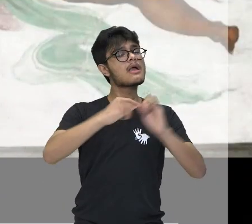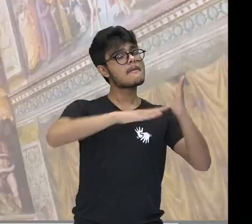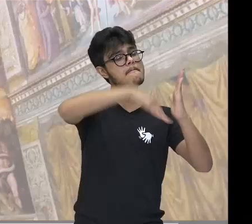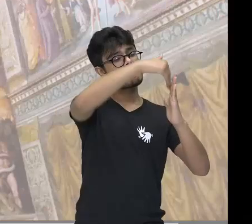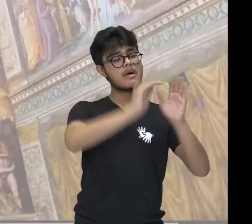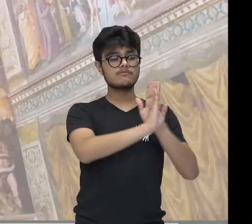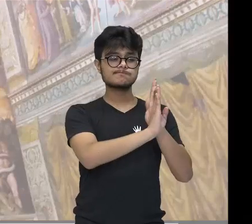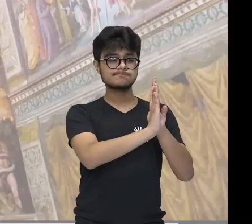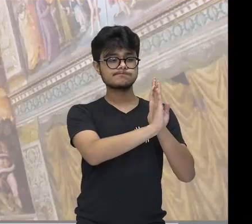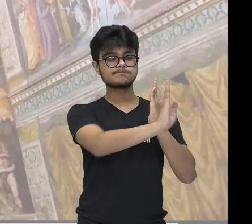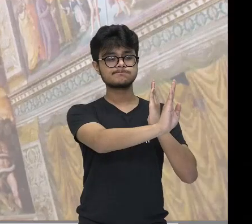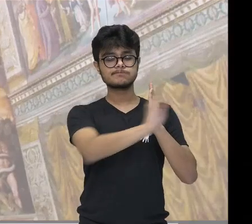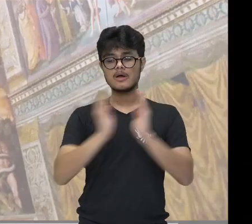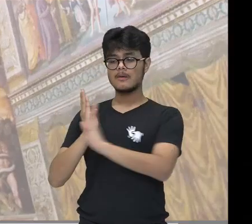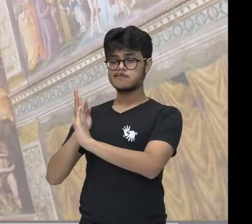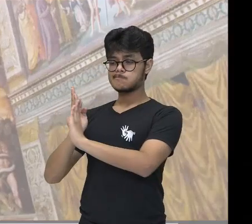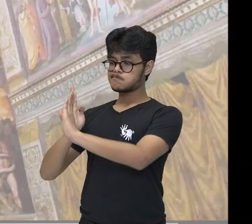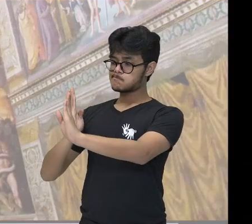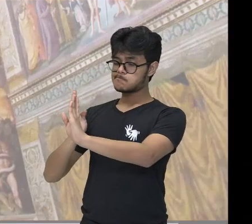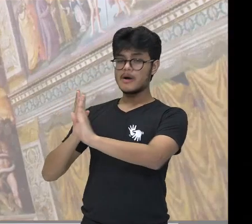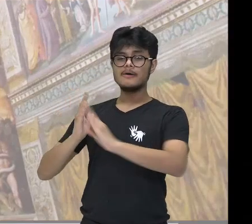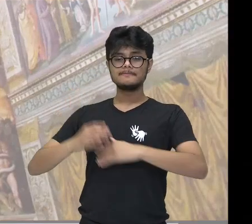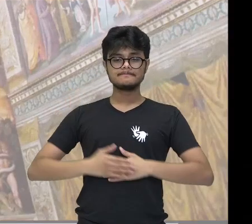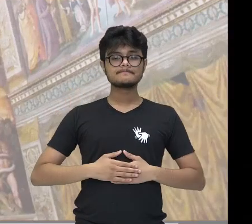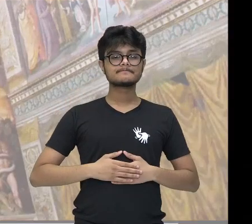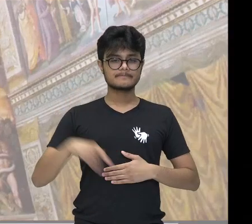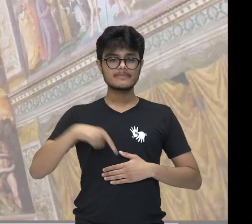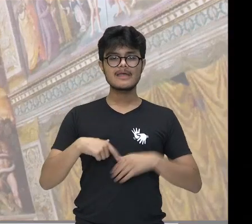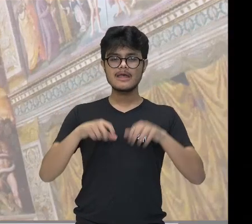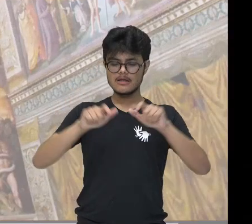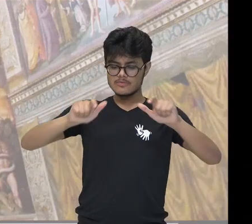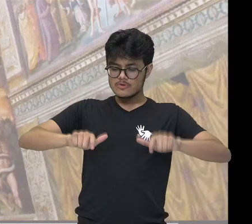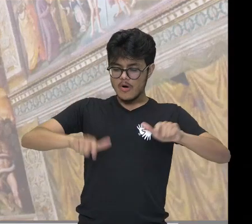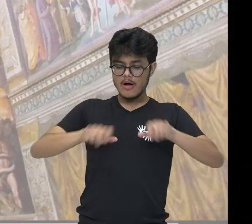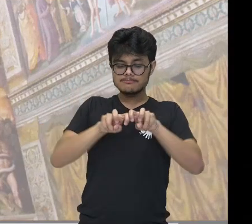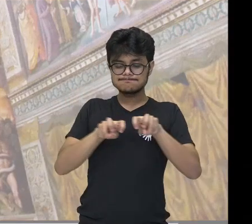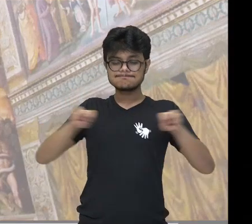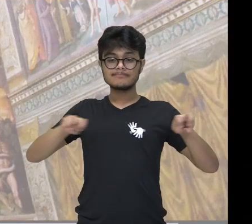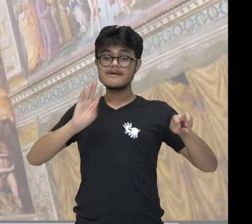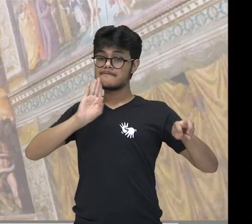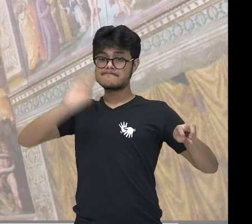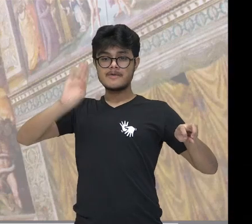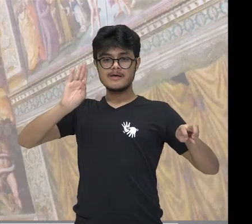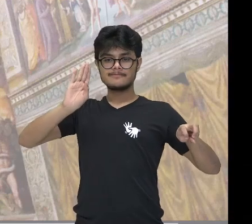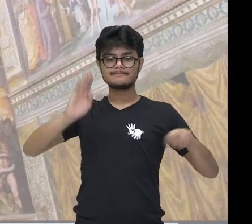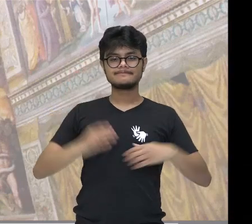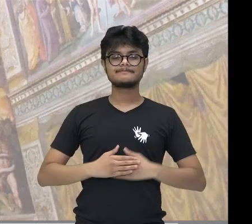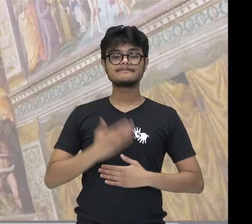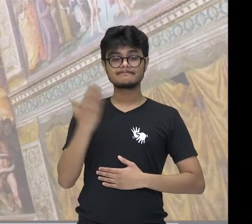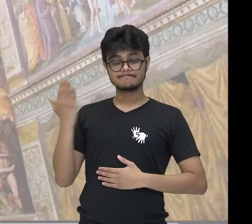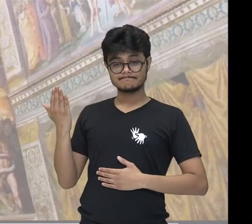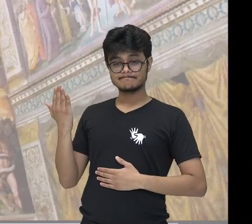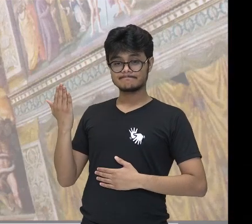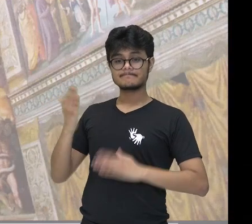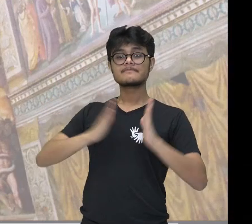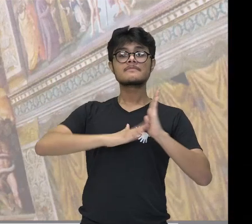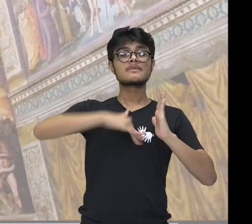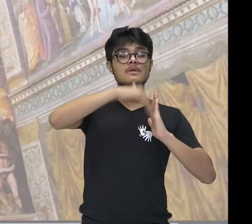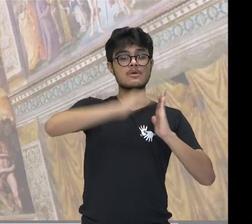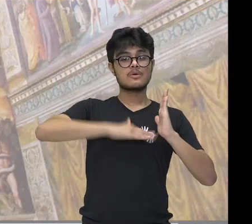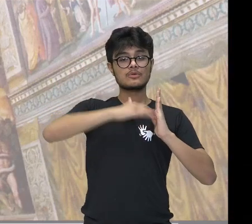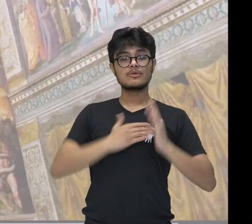altar da Capela Sistina. Então, essa pintura aqui é chamada